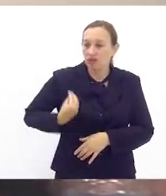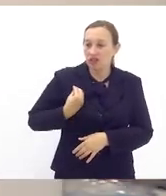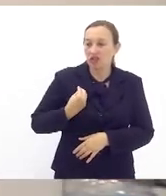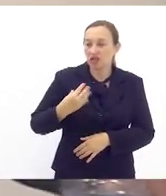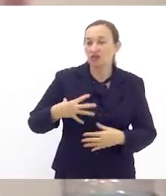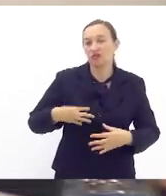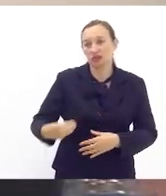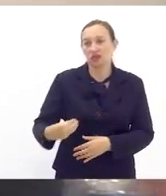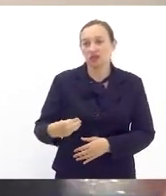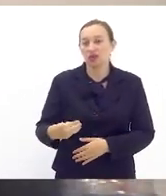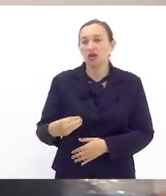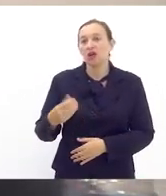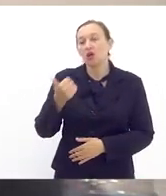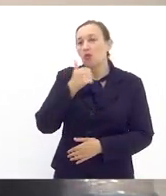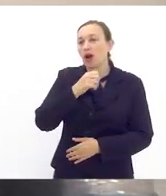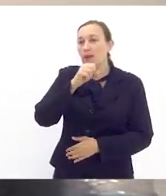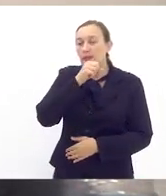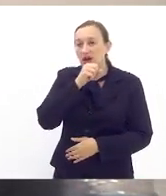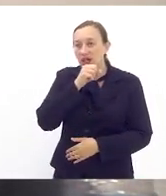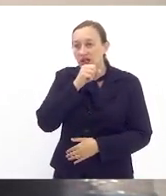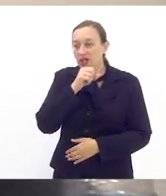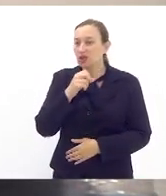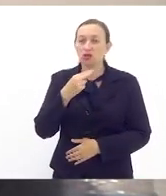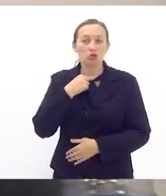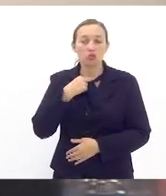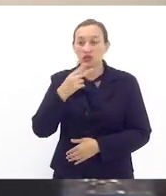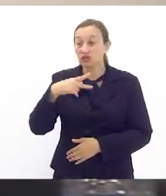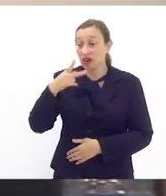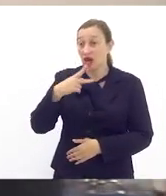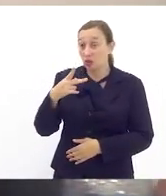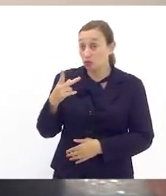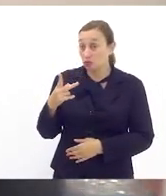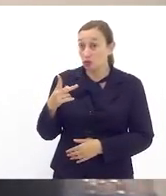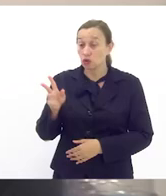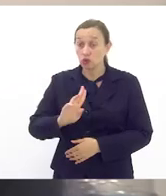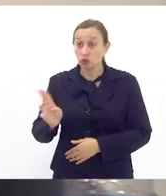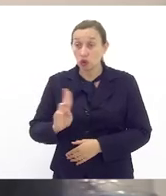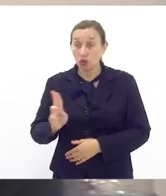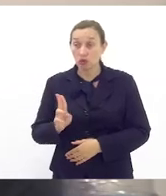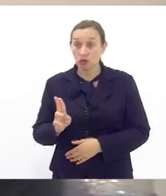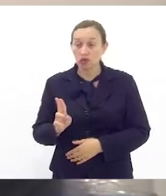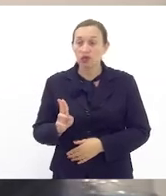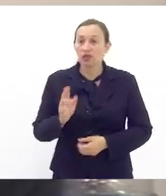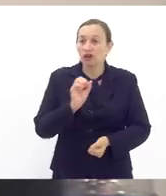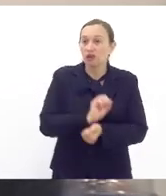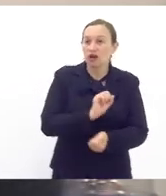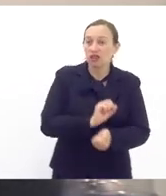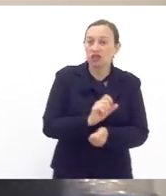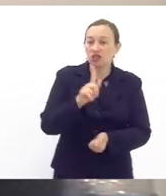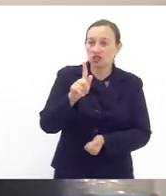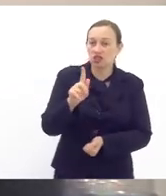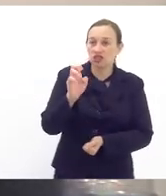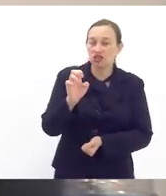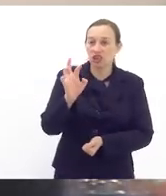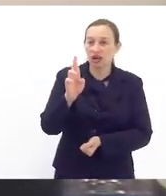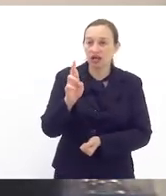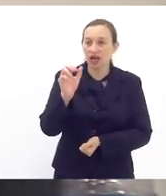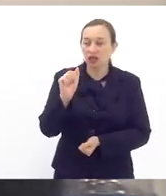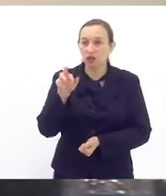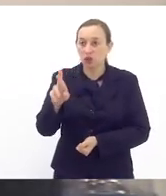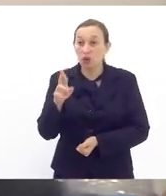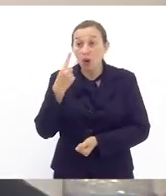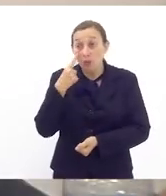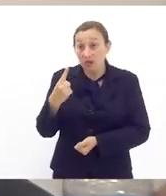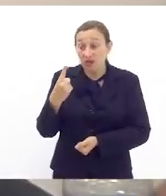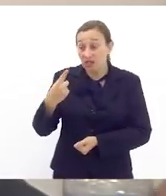por exemplo de uma mãe da Posse que eu não vou citar o nome que ela tava desesperada atrás de um gerador nesse quinto distrito de Petrópolis para ver